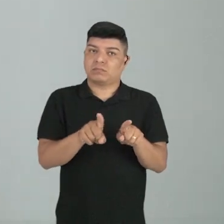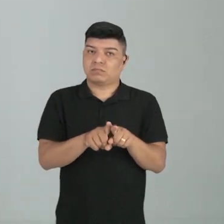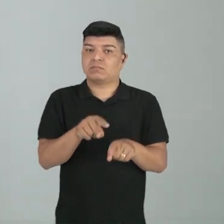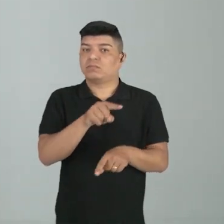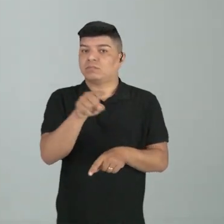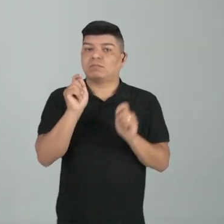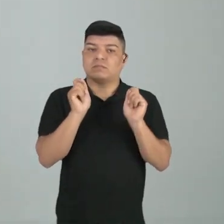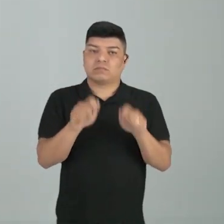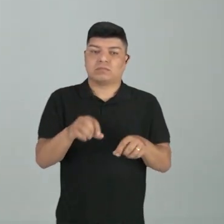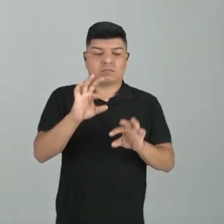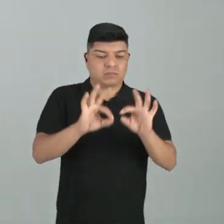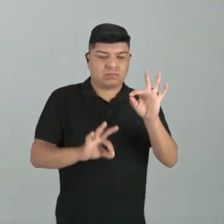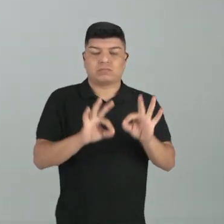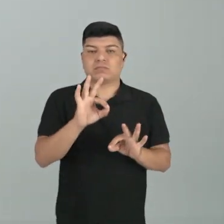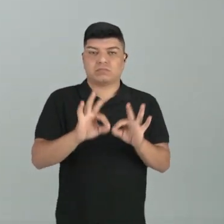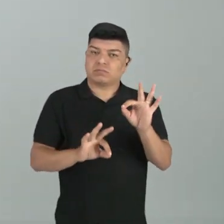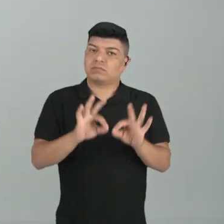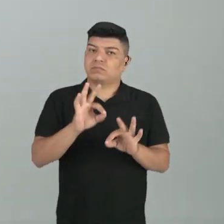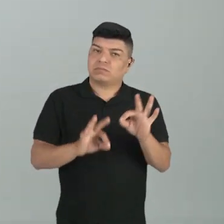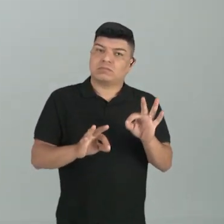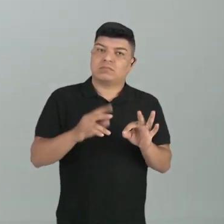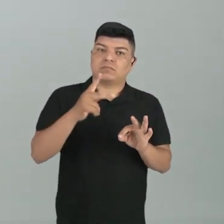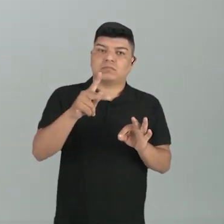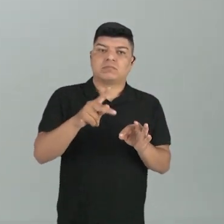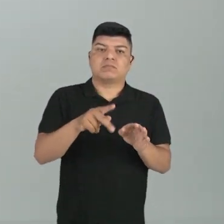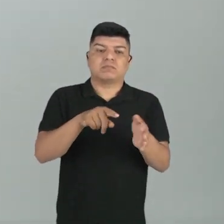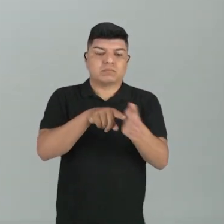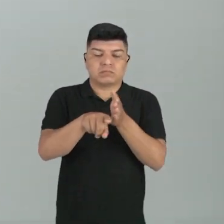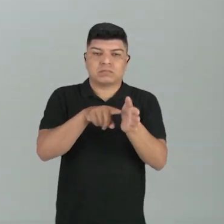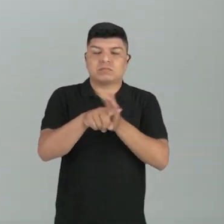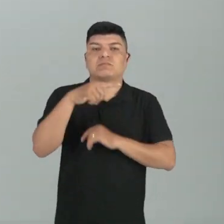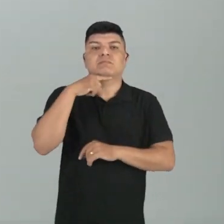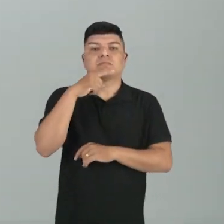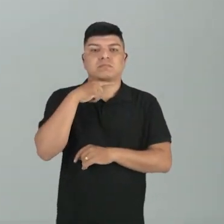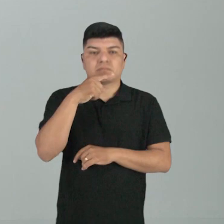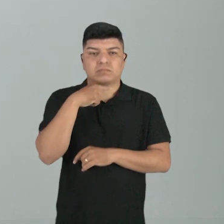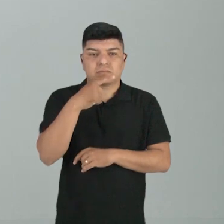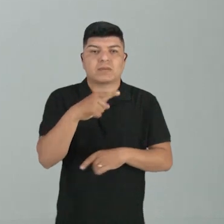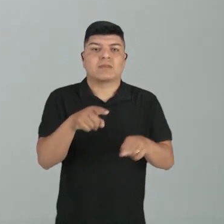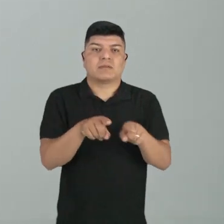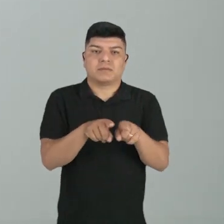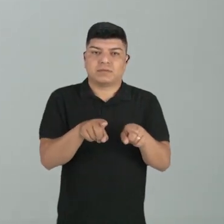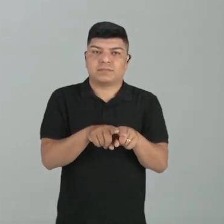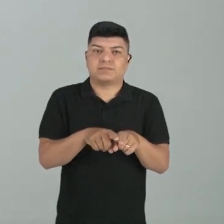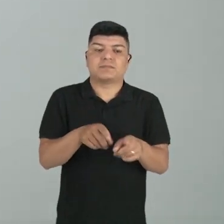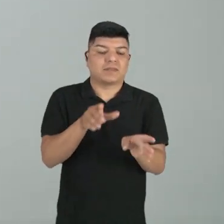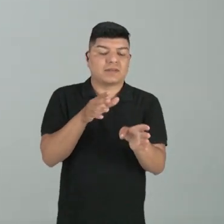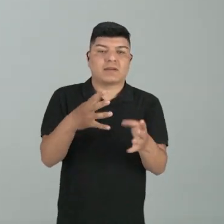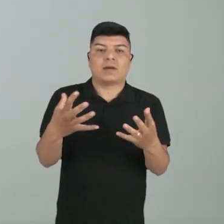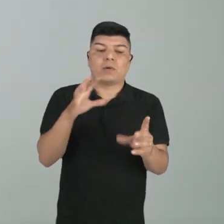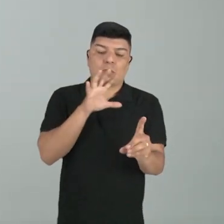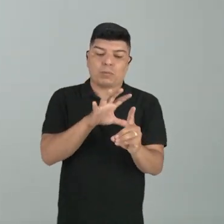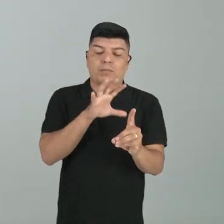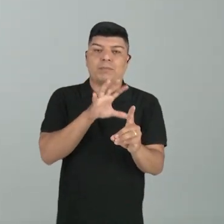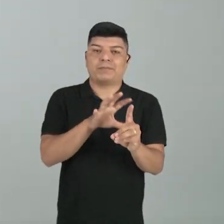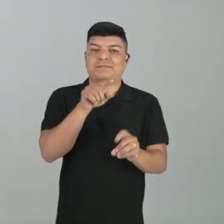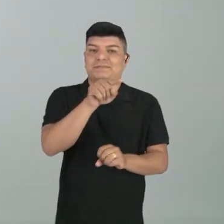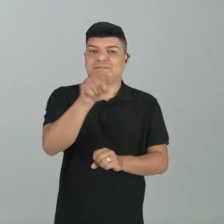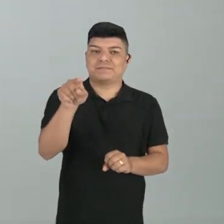também pode estar organizando os seus questionamentos, as suas dúvidas, porque são motivadoras para que